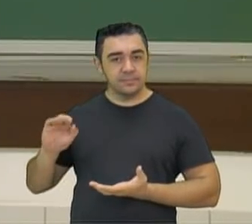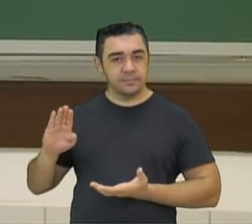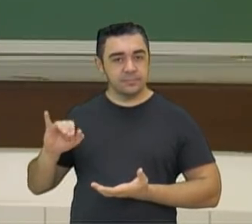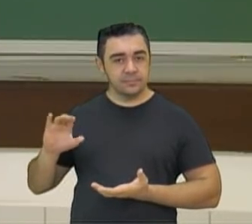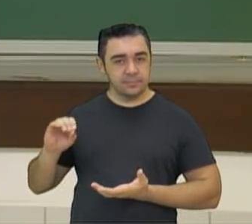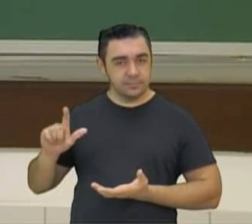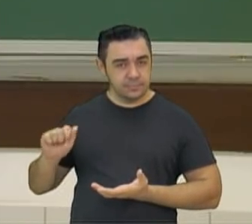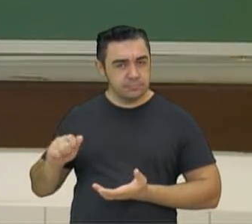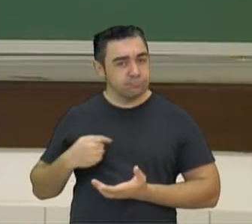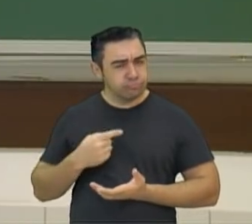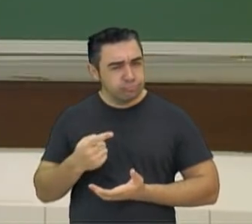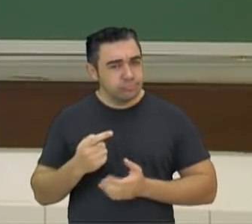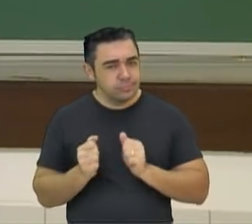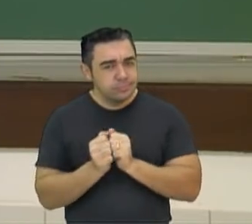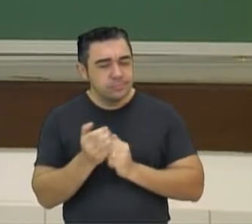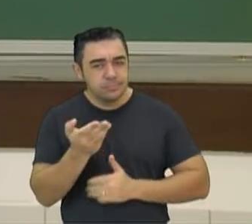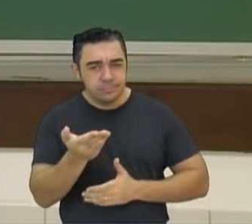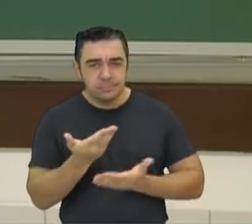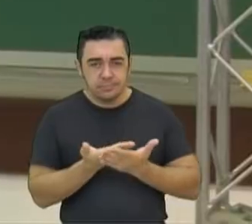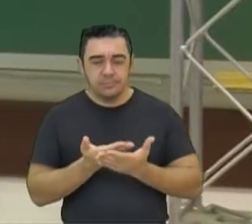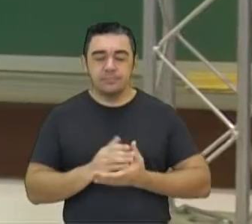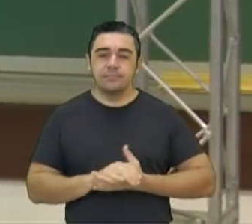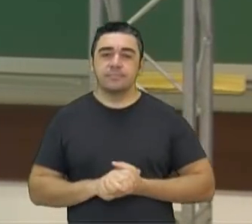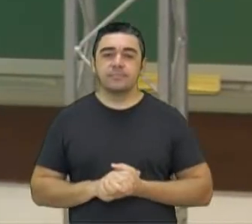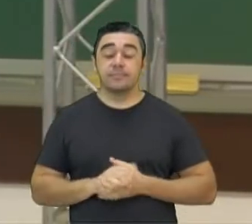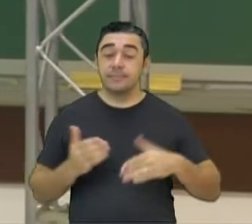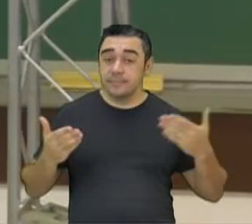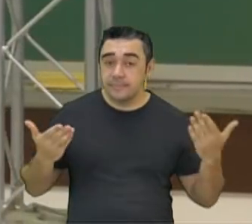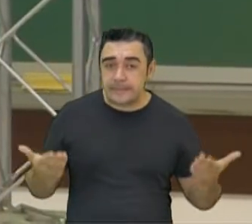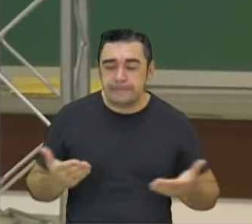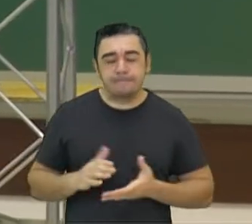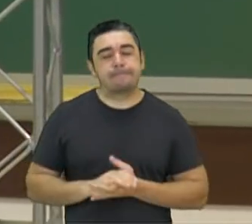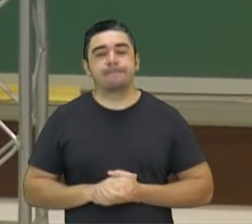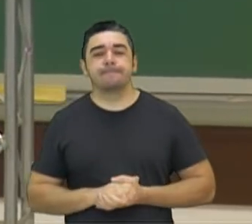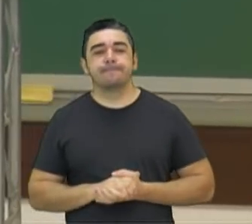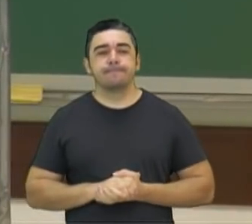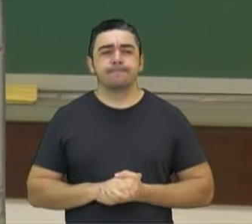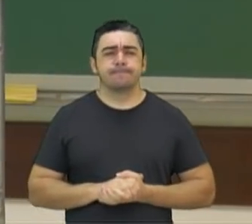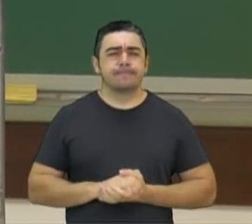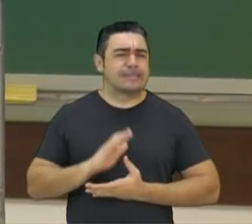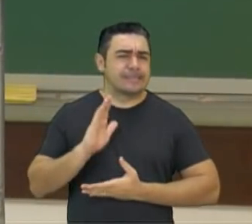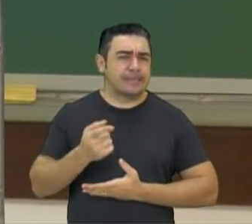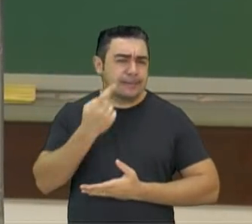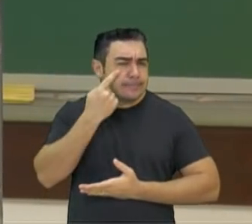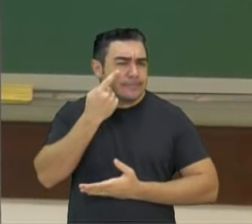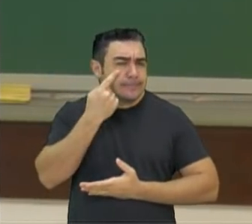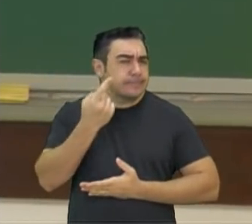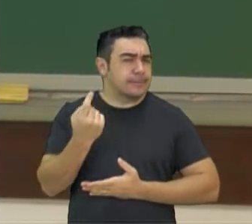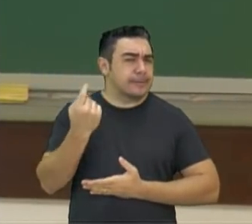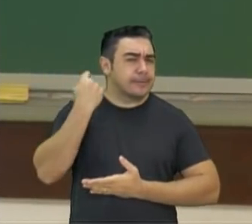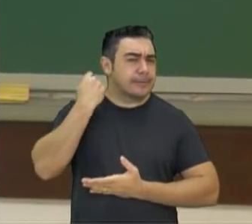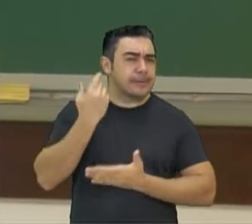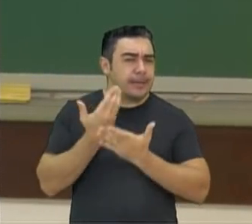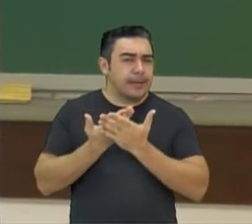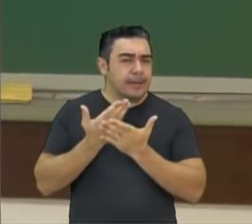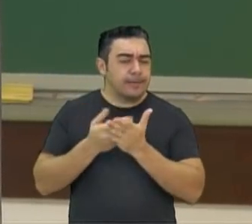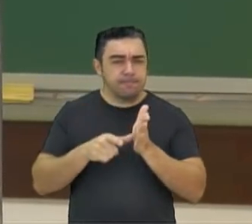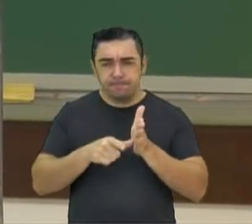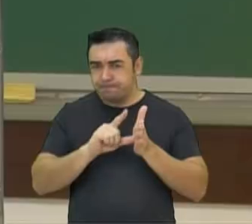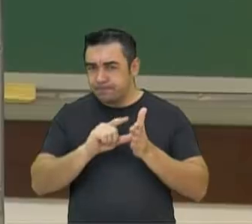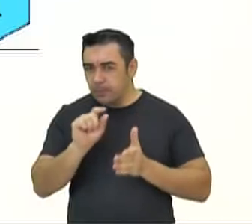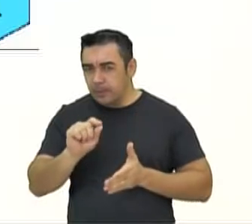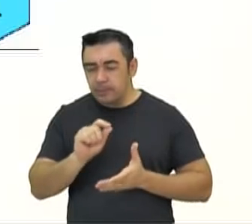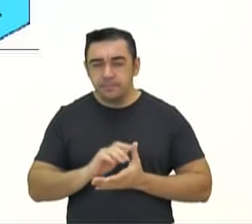estarei acompanhando vocês nesta aula. Então, o que nós vimos na nossa aula